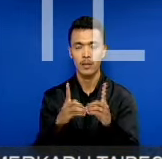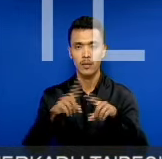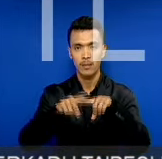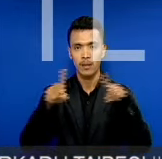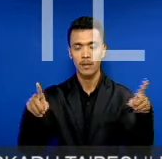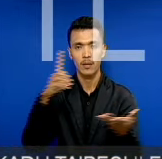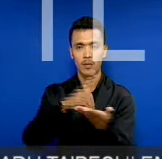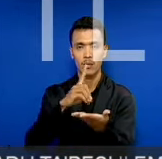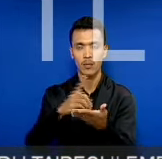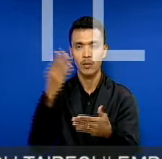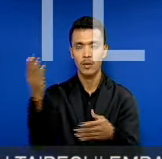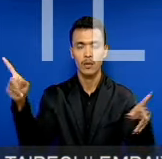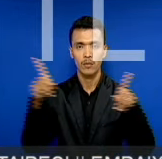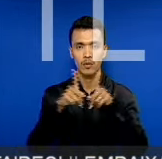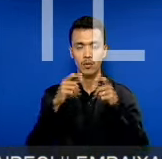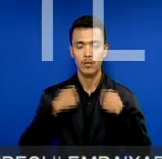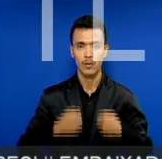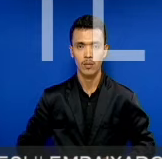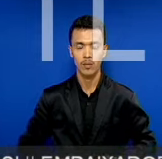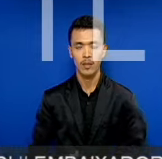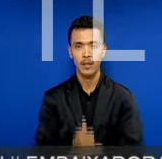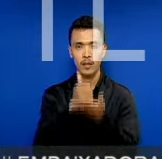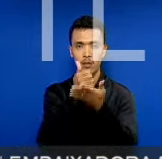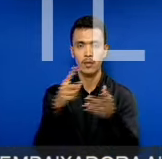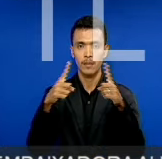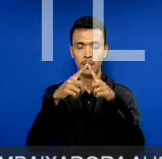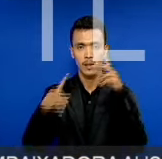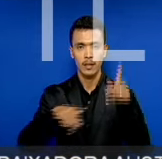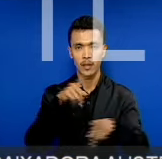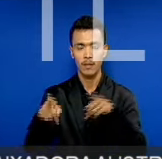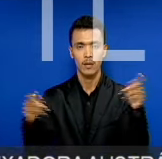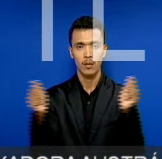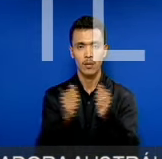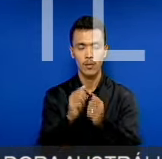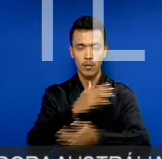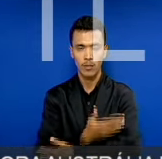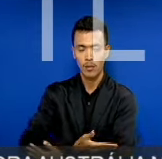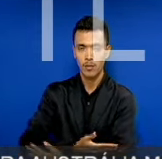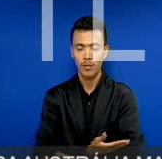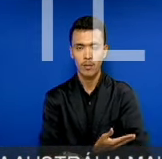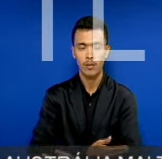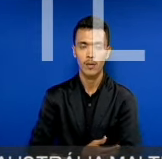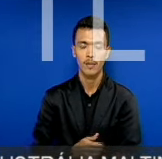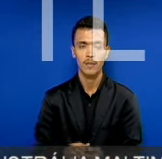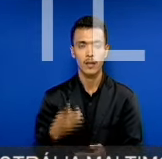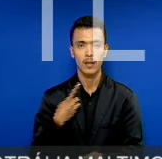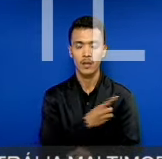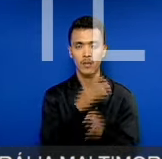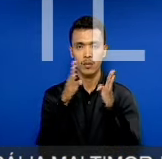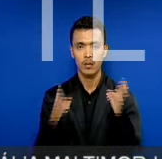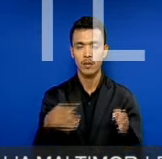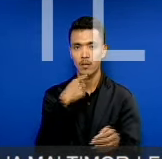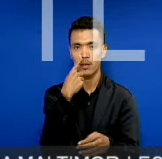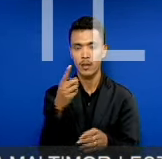be partira sirra iha posto saúdi né, foquedas atendimento ba sideraun né, honi oan. Deputado Gabriel de Hanka, tak to